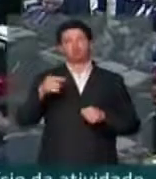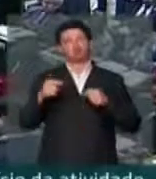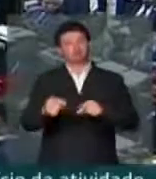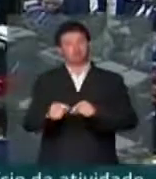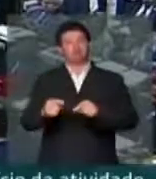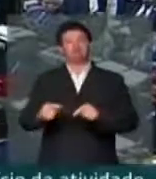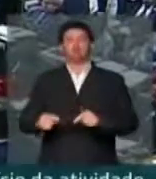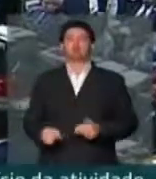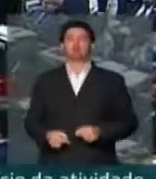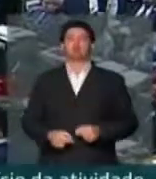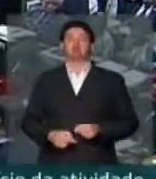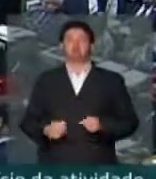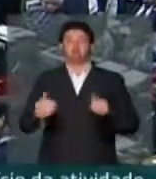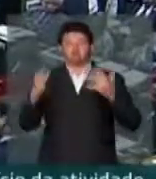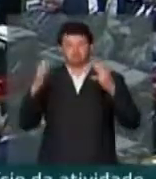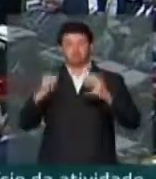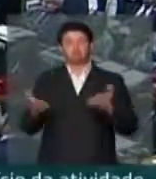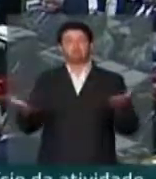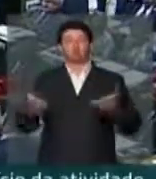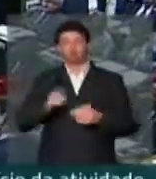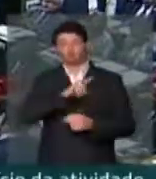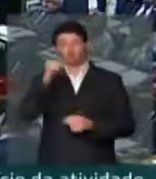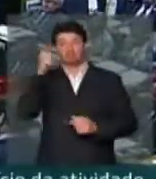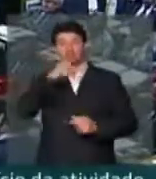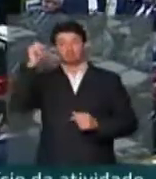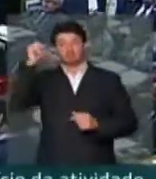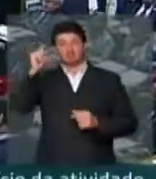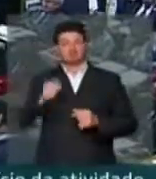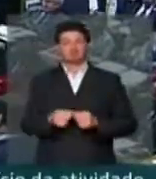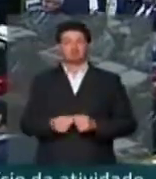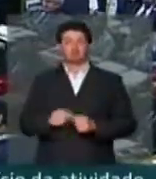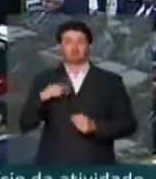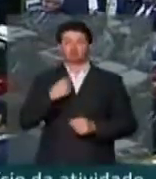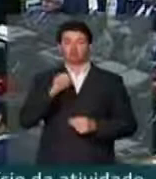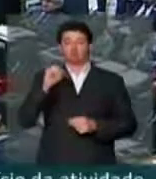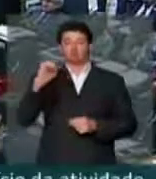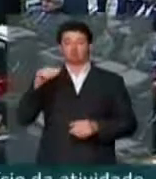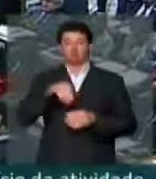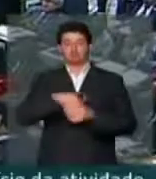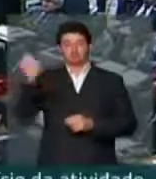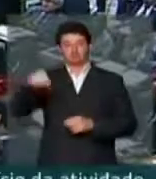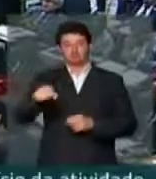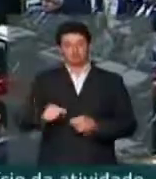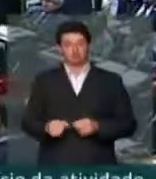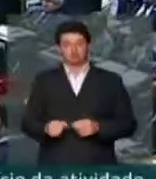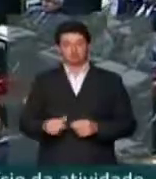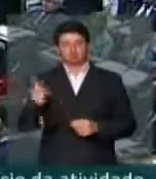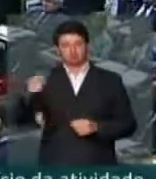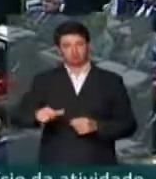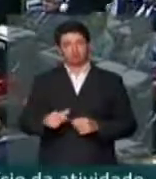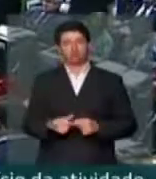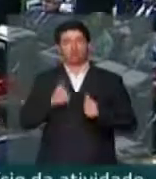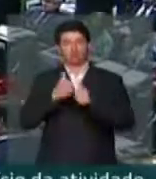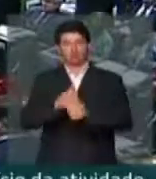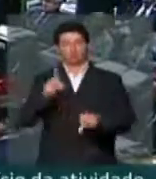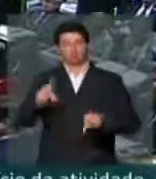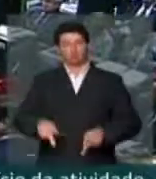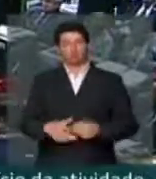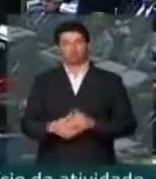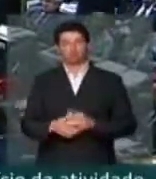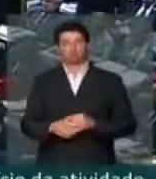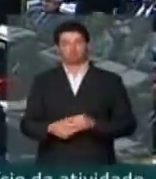É isso aí. Parabéns pelas batalhas. Hoje vocês são vencedores. E o Solidariedade vota sim, mais uma vez, com o povo